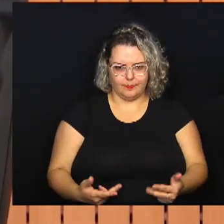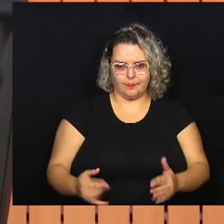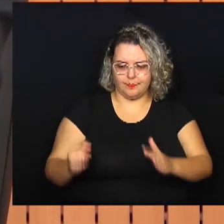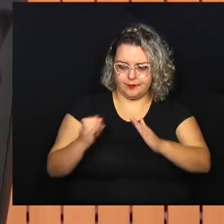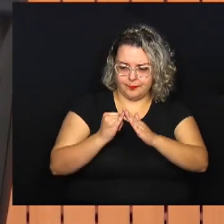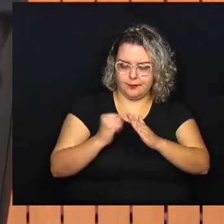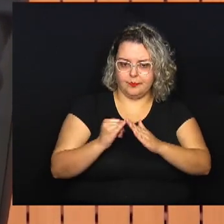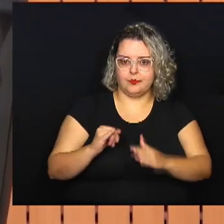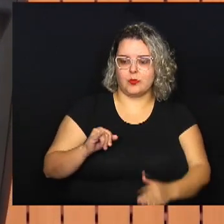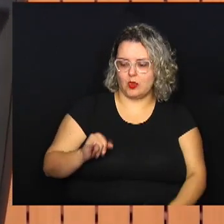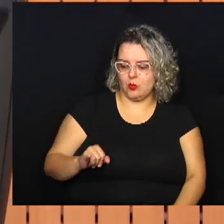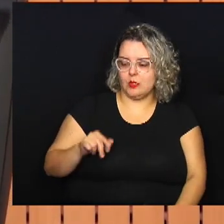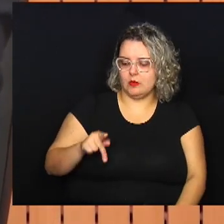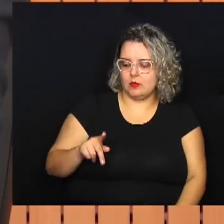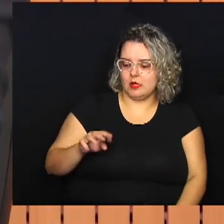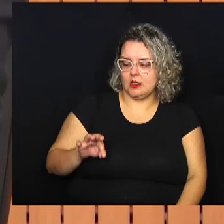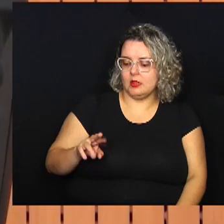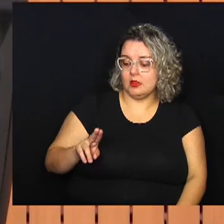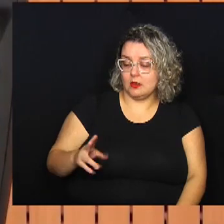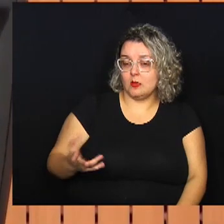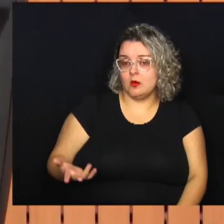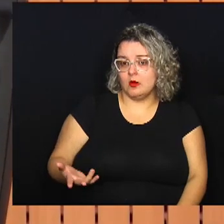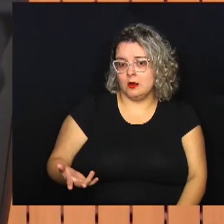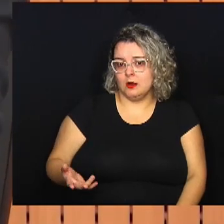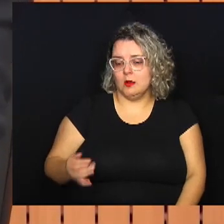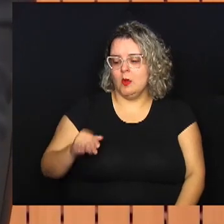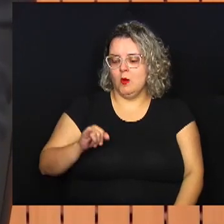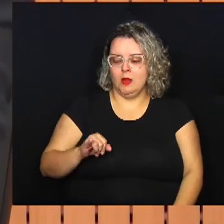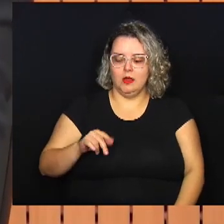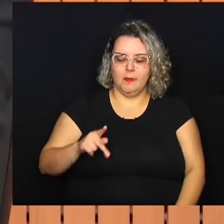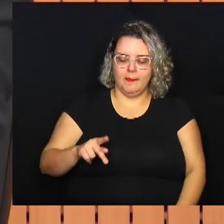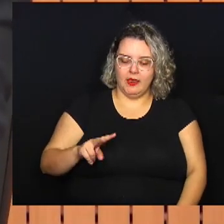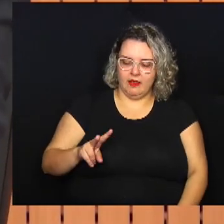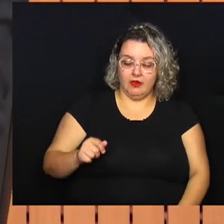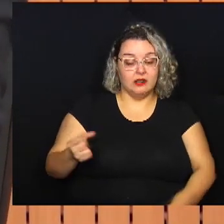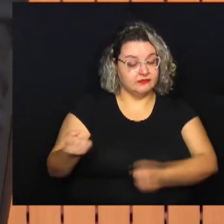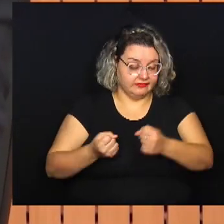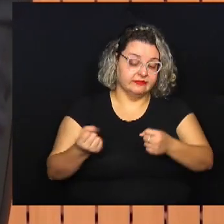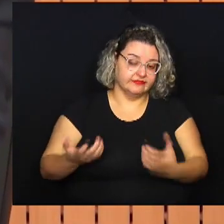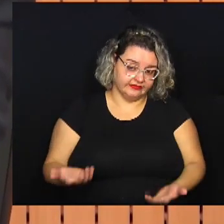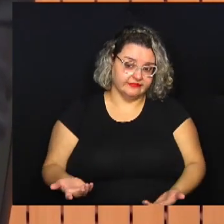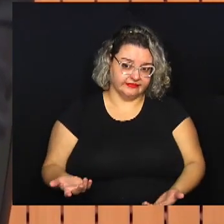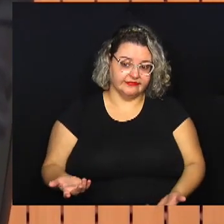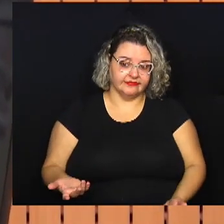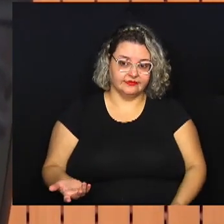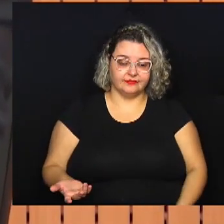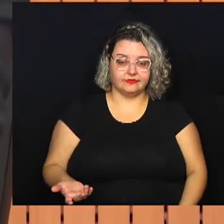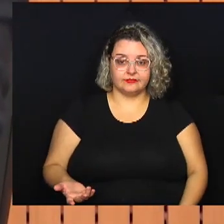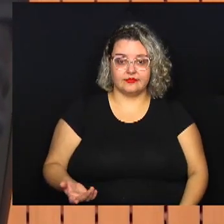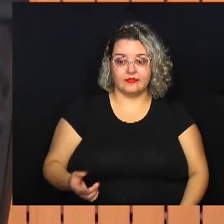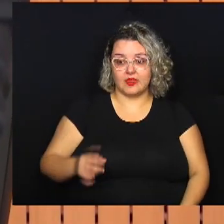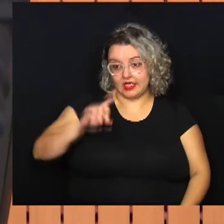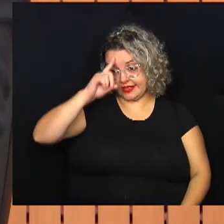é o IPTU, o IPVA, né? São impostos sobre a propriedade,